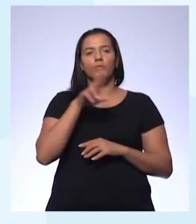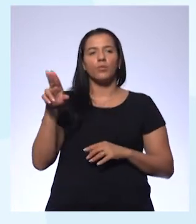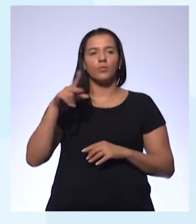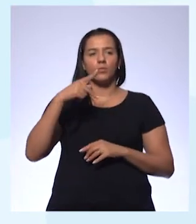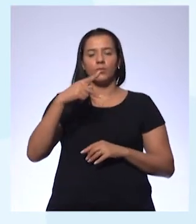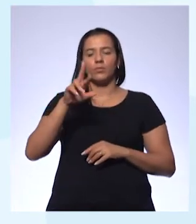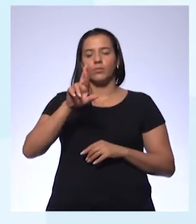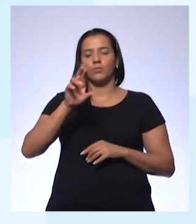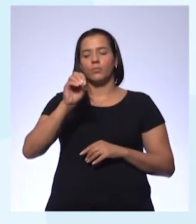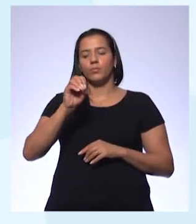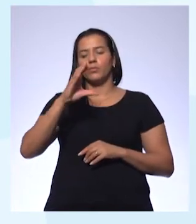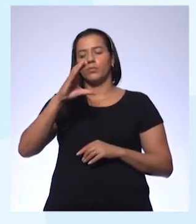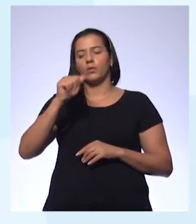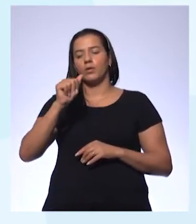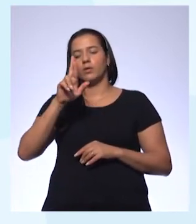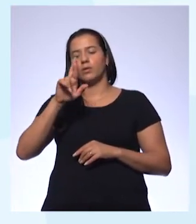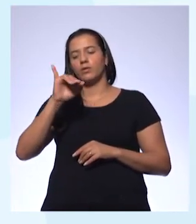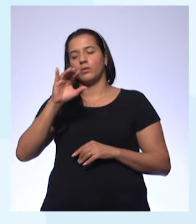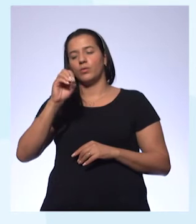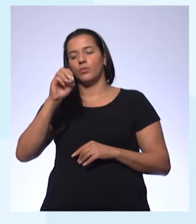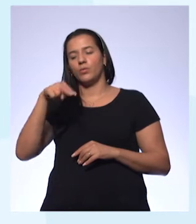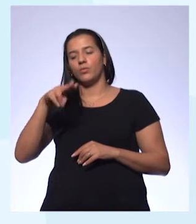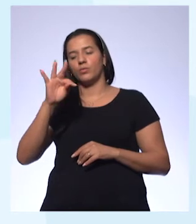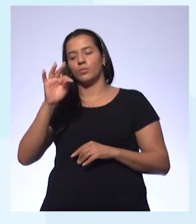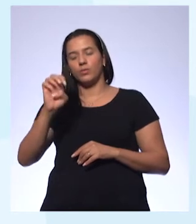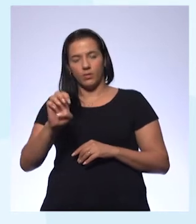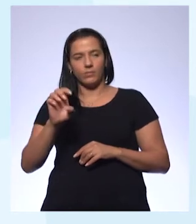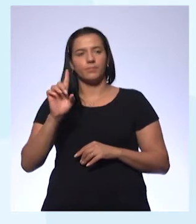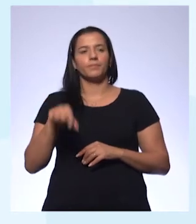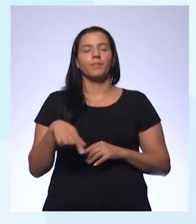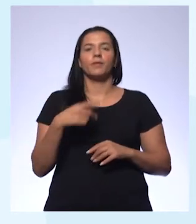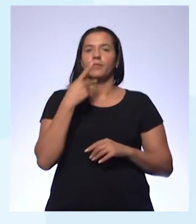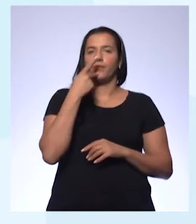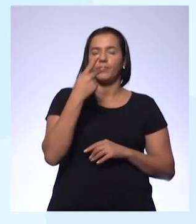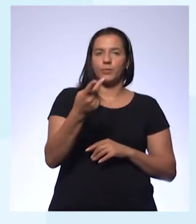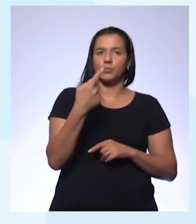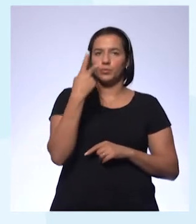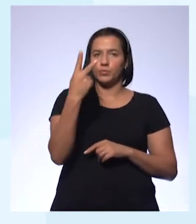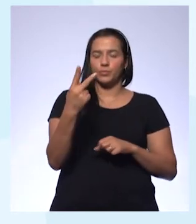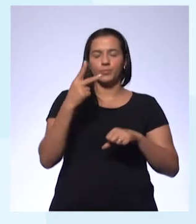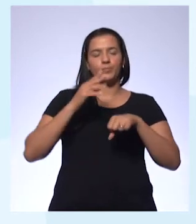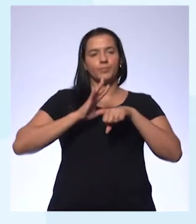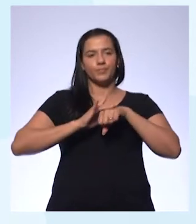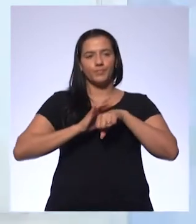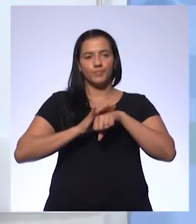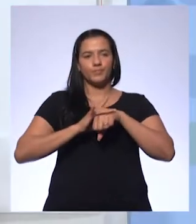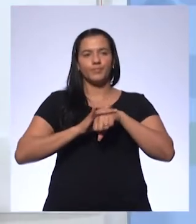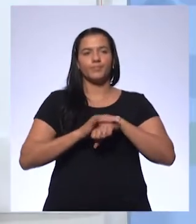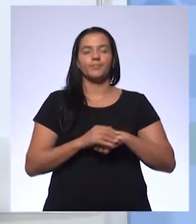procarionte, tá bom? Então, a gente falou de duas doençazinhas aí que são